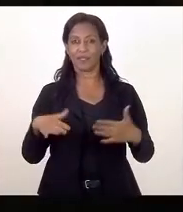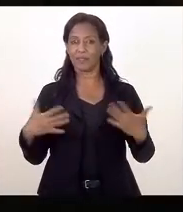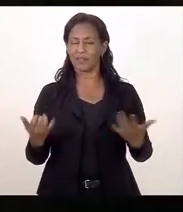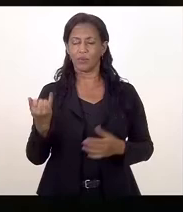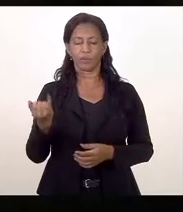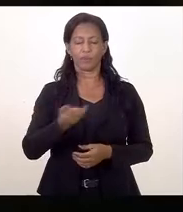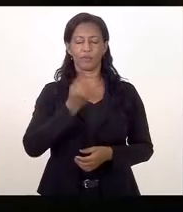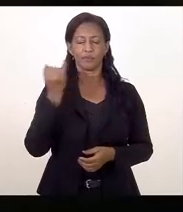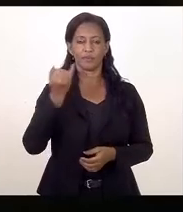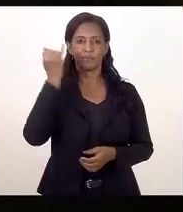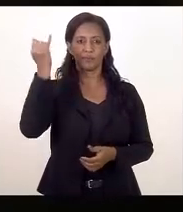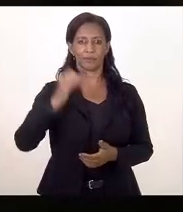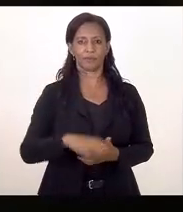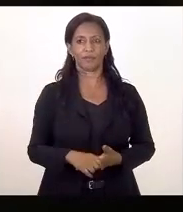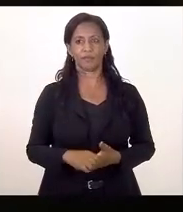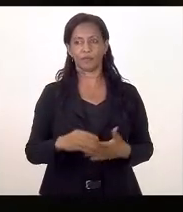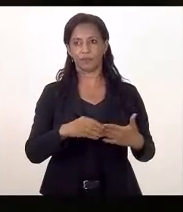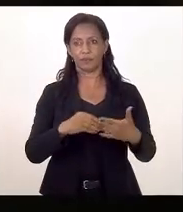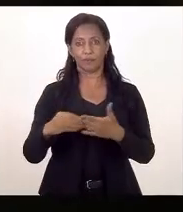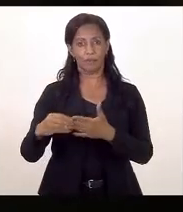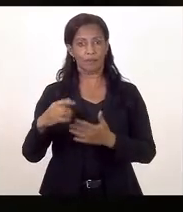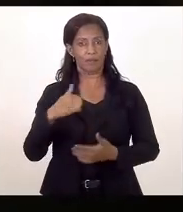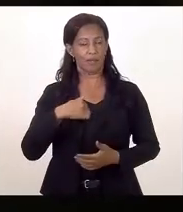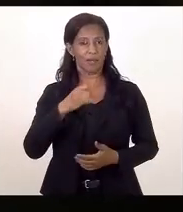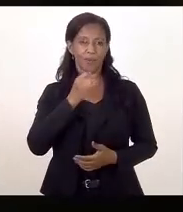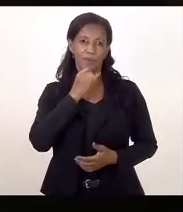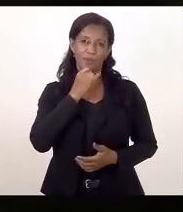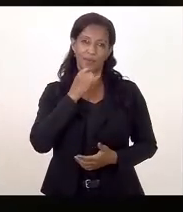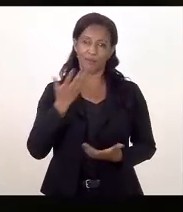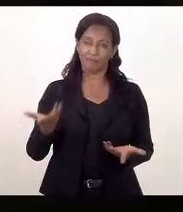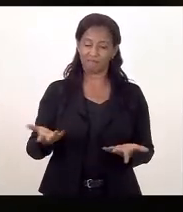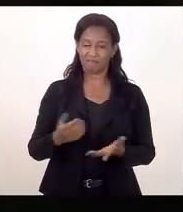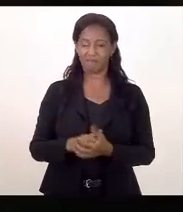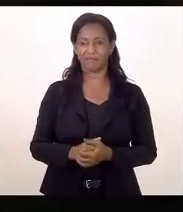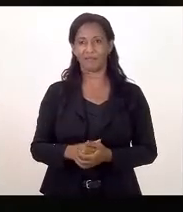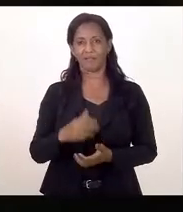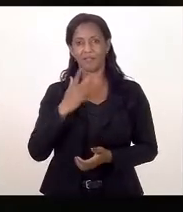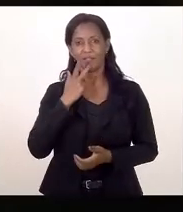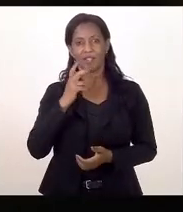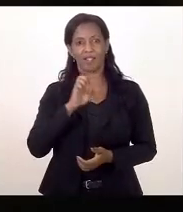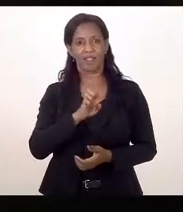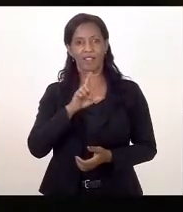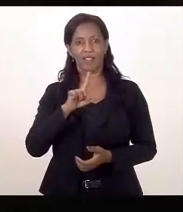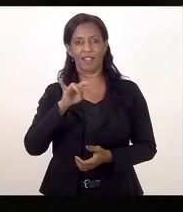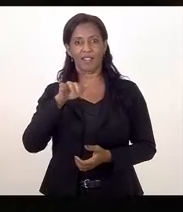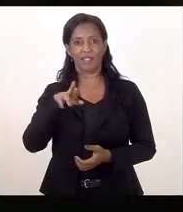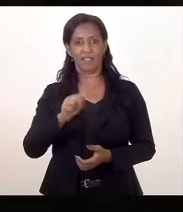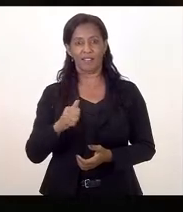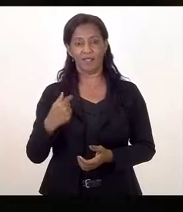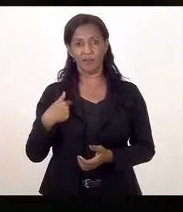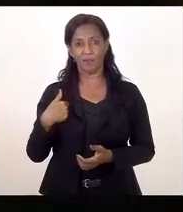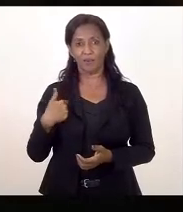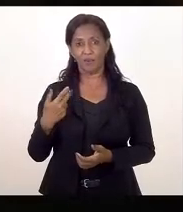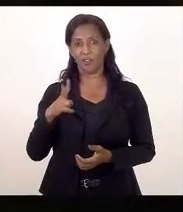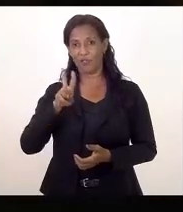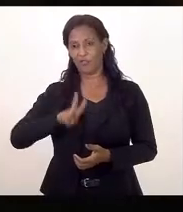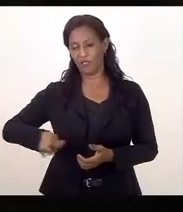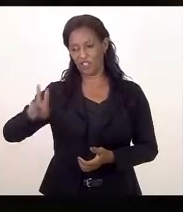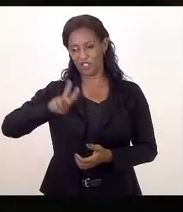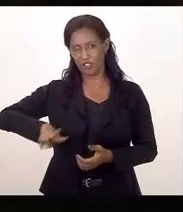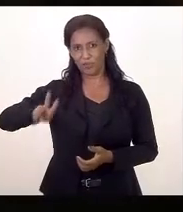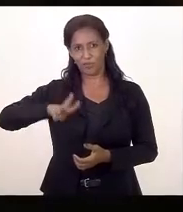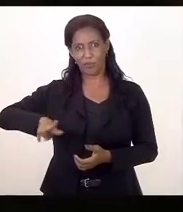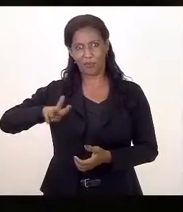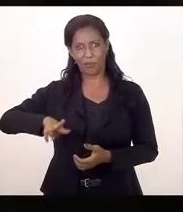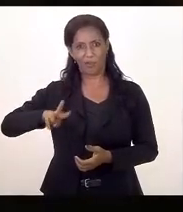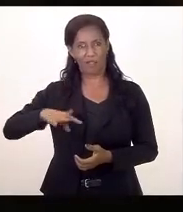muito importante conduzir. Eu, por exemplo, sou muito suspeita de falar de Eliana, porque passei pelo pré-vestibular comunitário